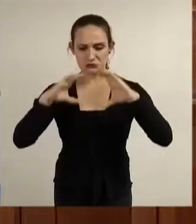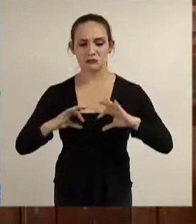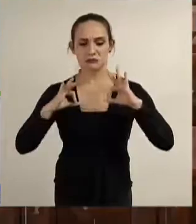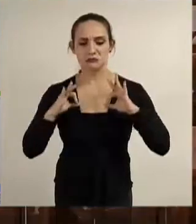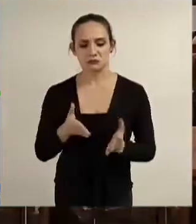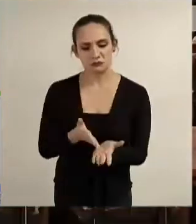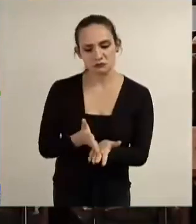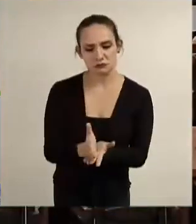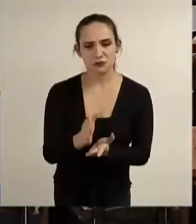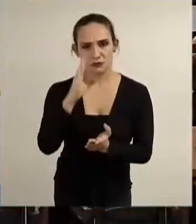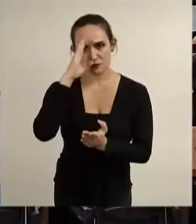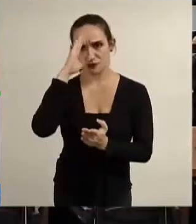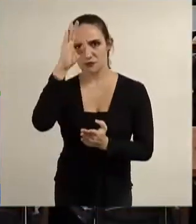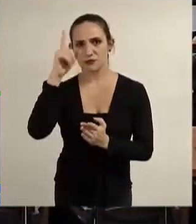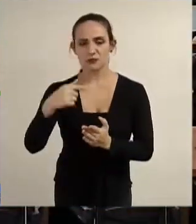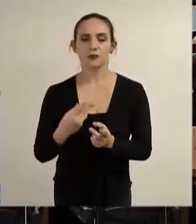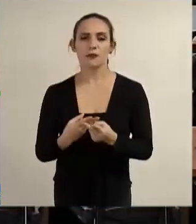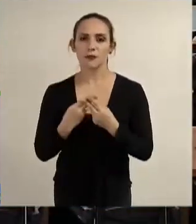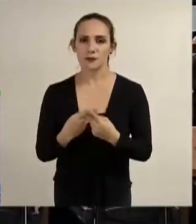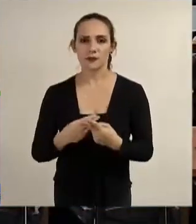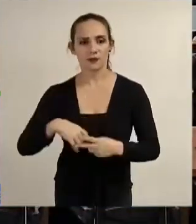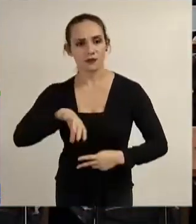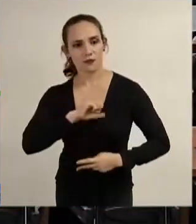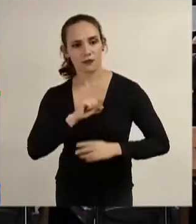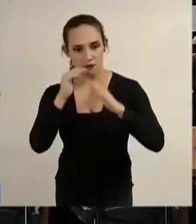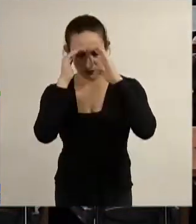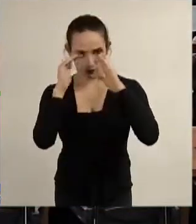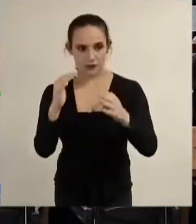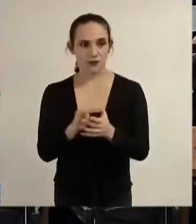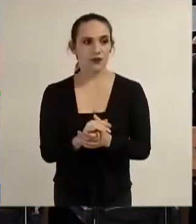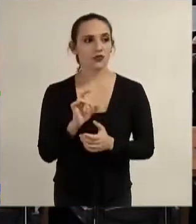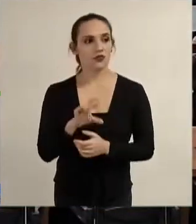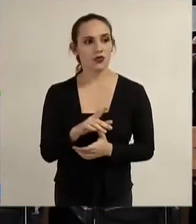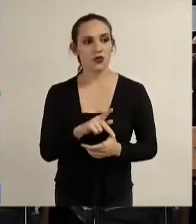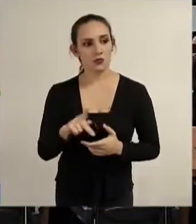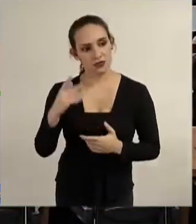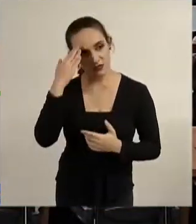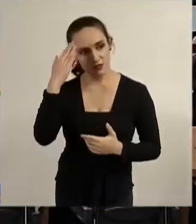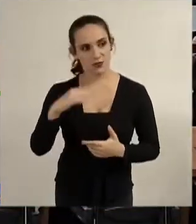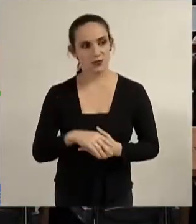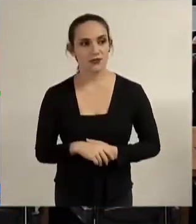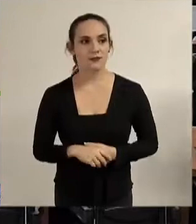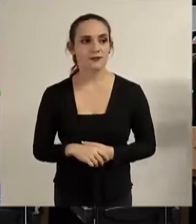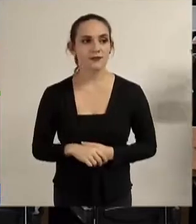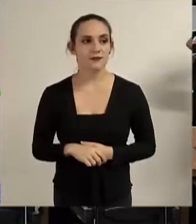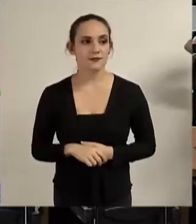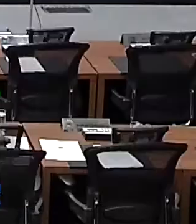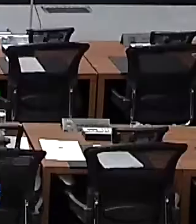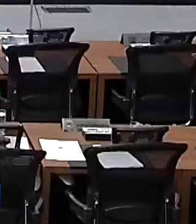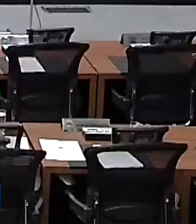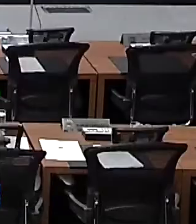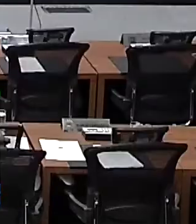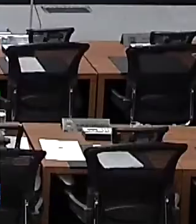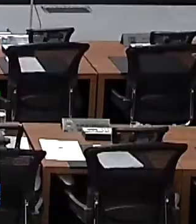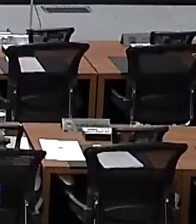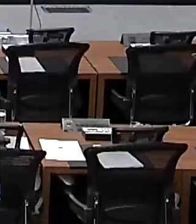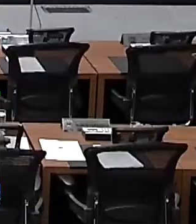país que prima pela tolerância, pelo amor e o respeito ao próximo. É o que tinha. Muito obrigado, senhor presidente.